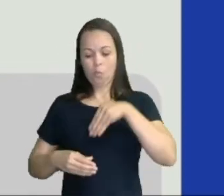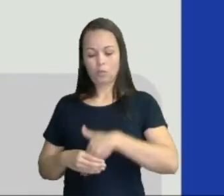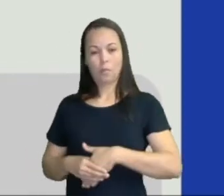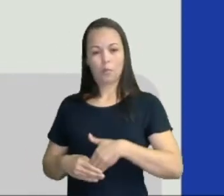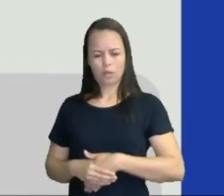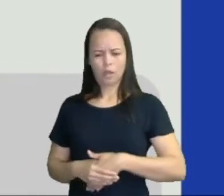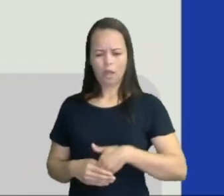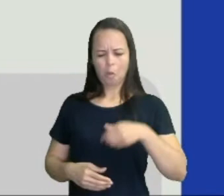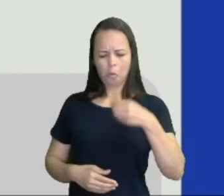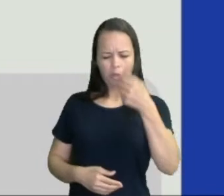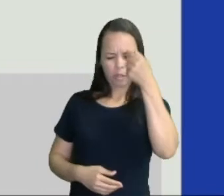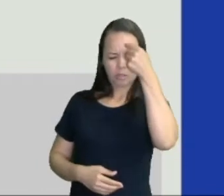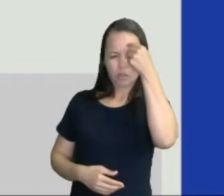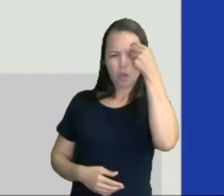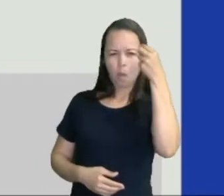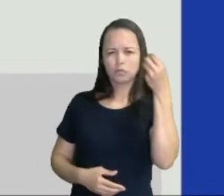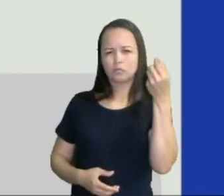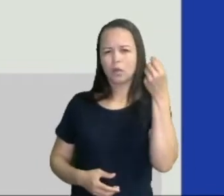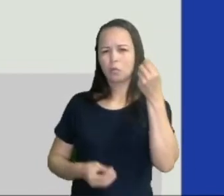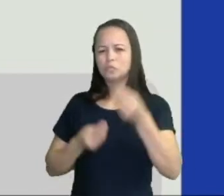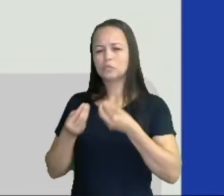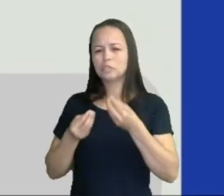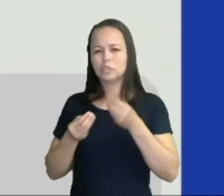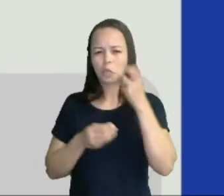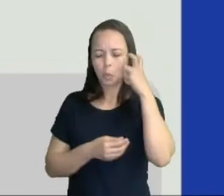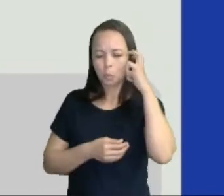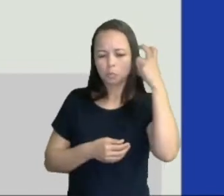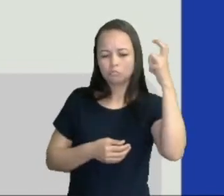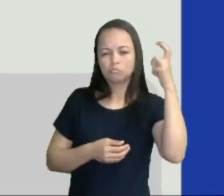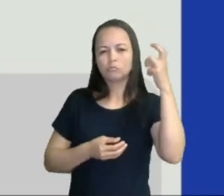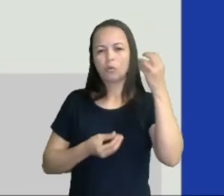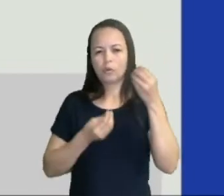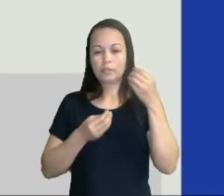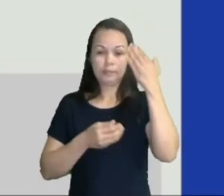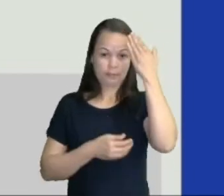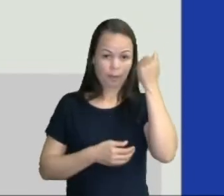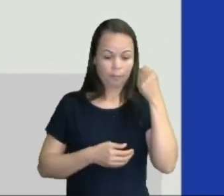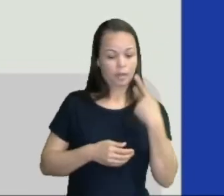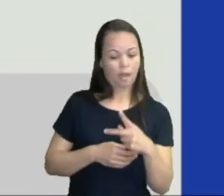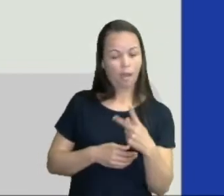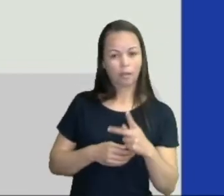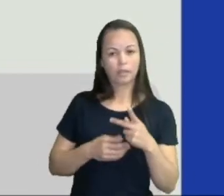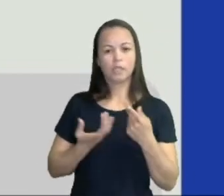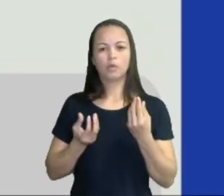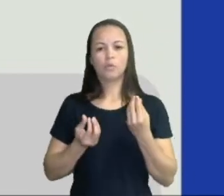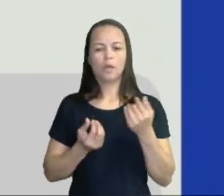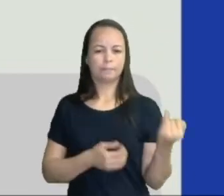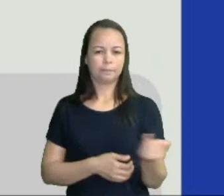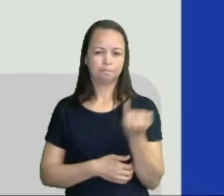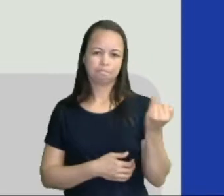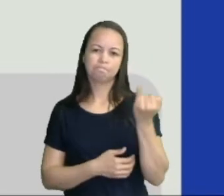tinha noção de cultura, ele sabia que aquilo era importante. Então,